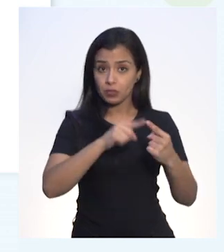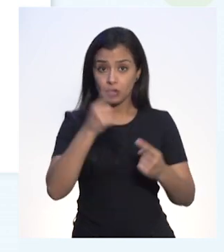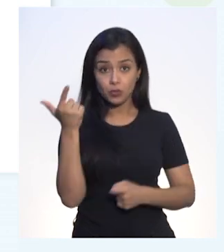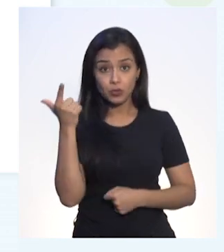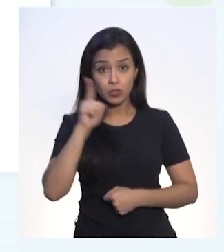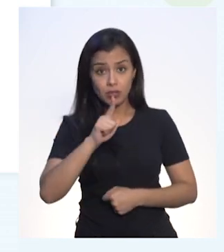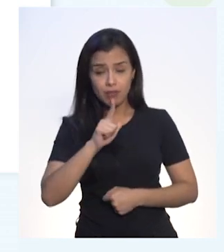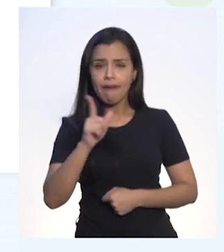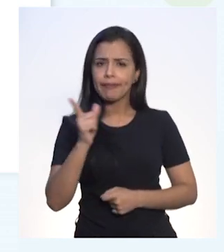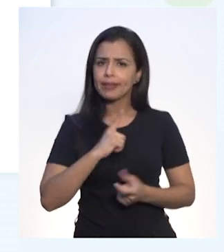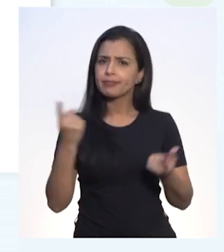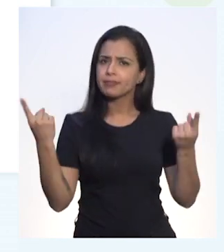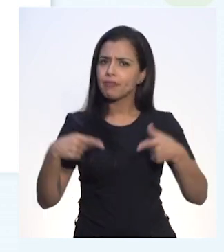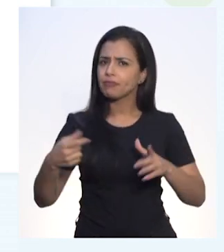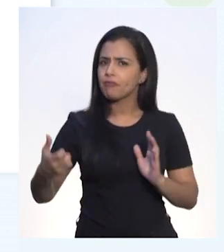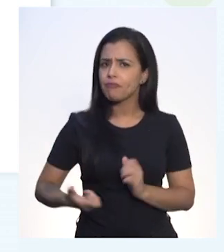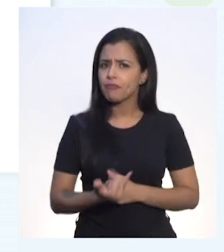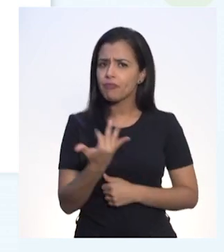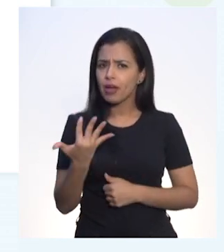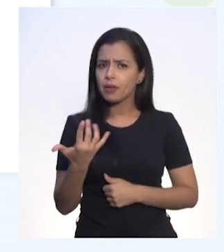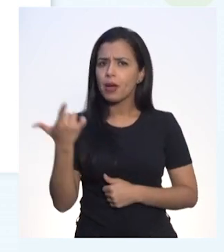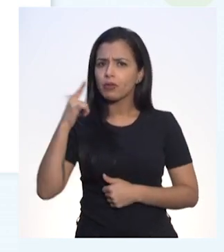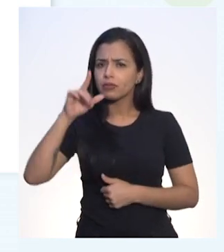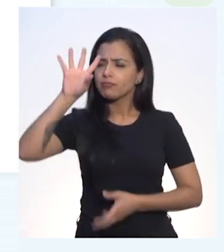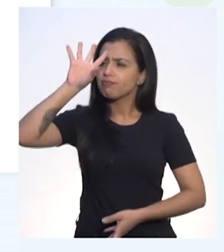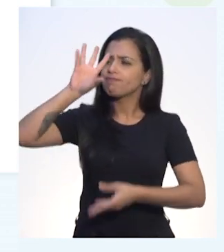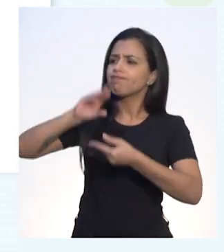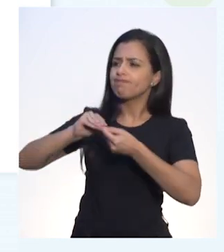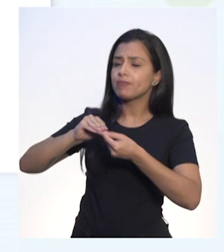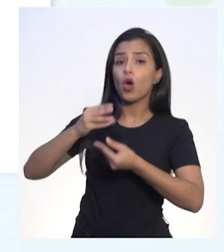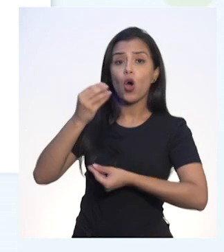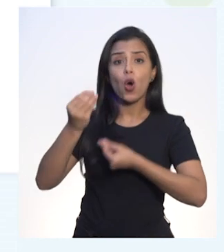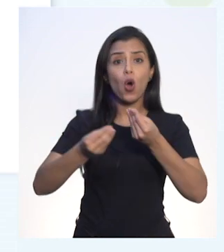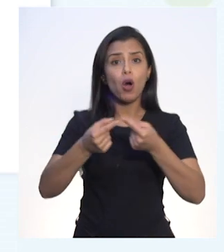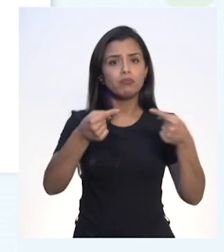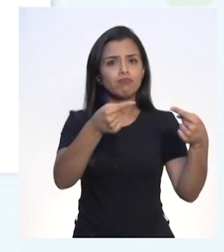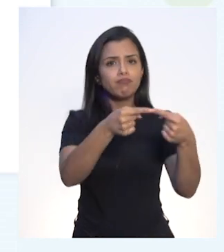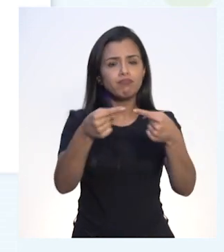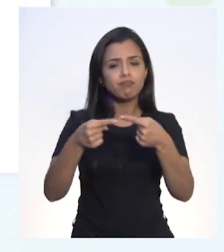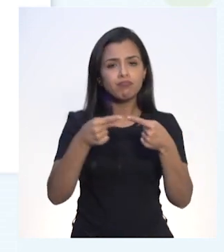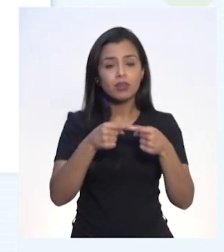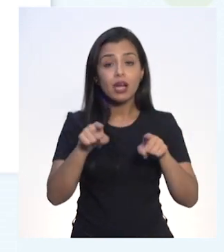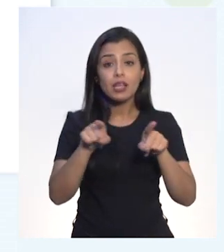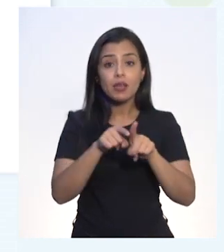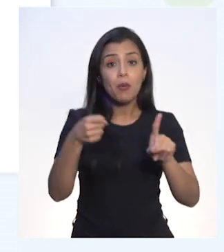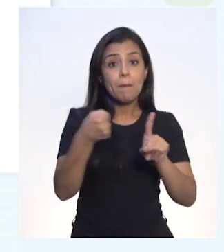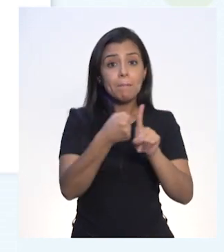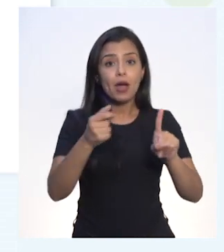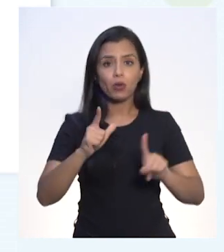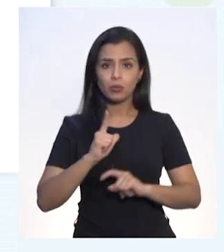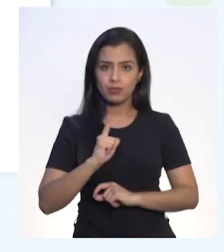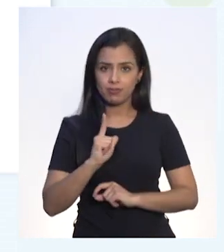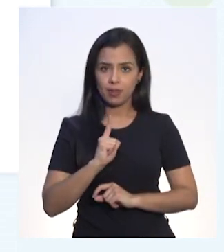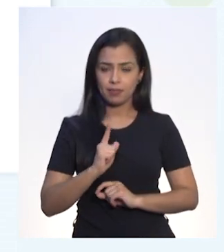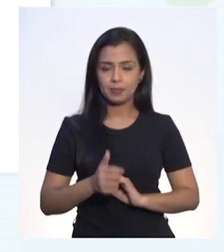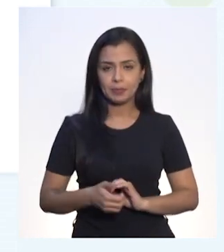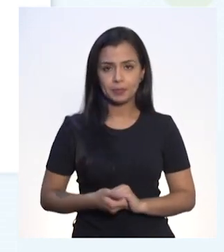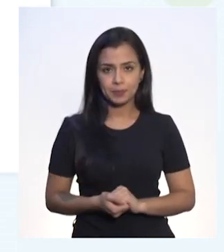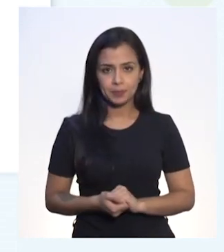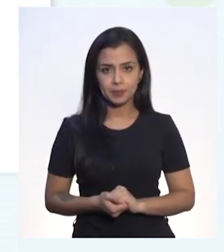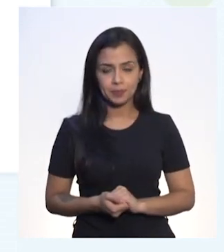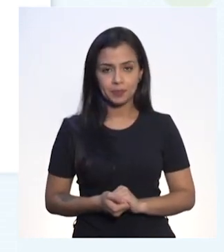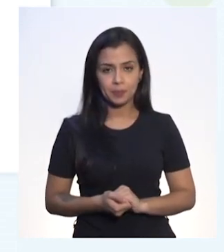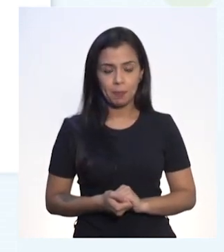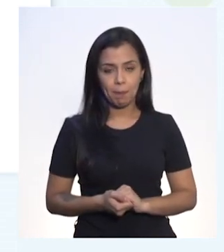os diversos desafios para compreender como se relacionam entre si e qual o impacto entre eles. Encontrar